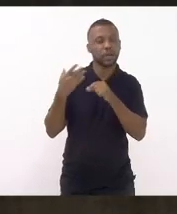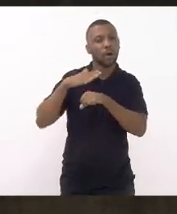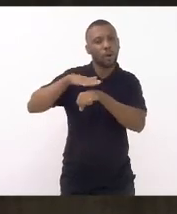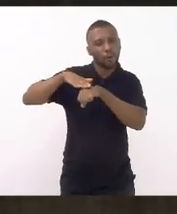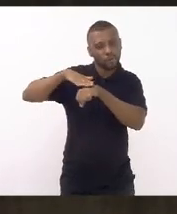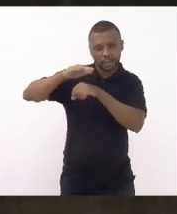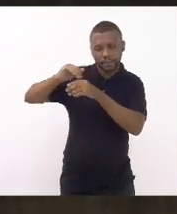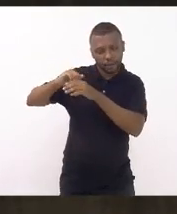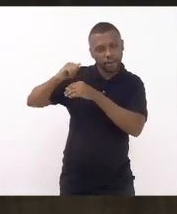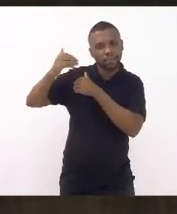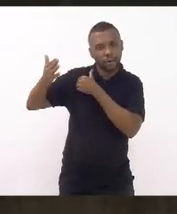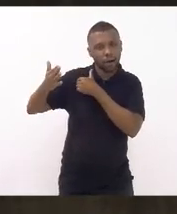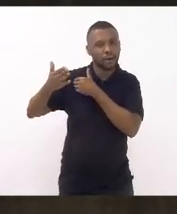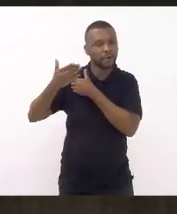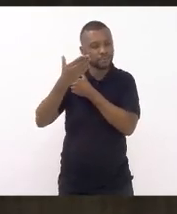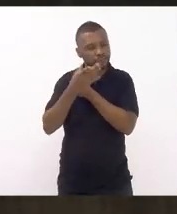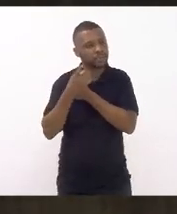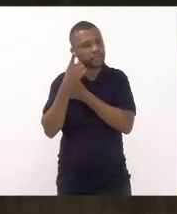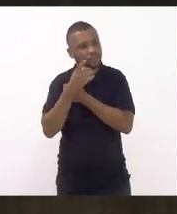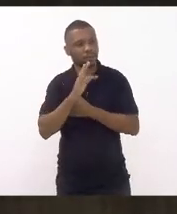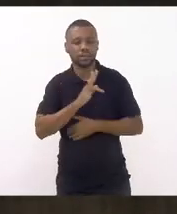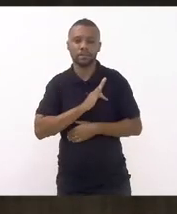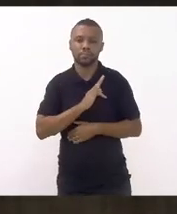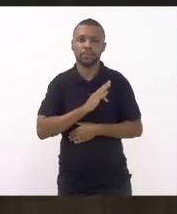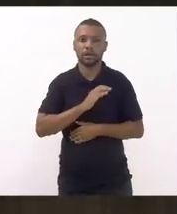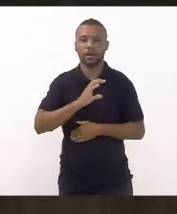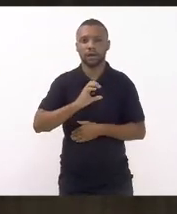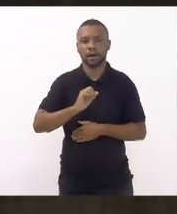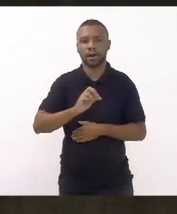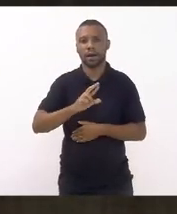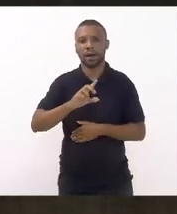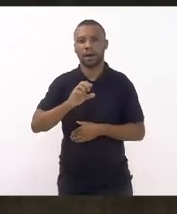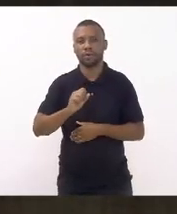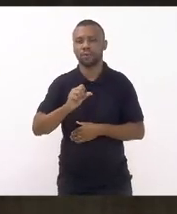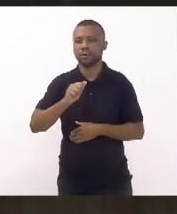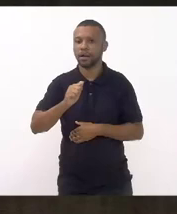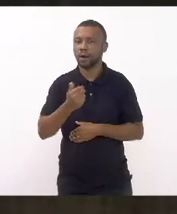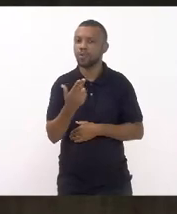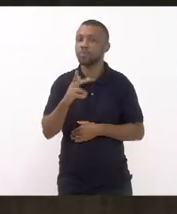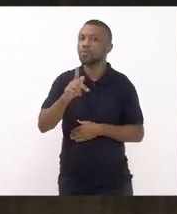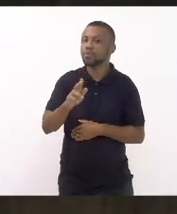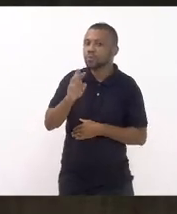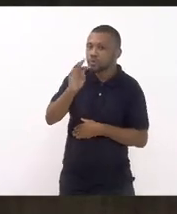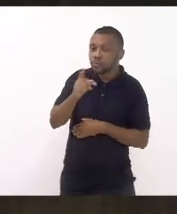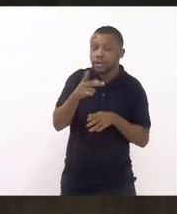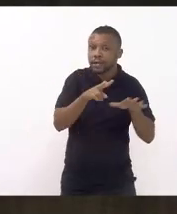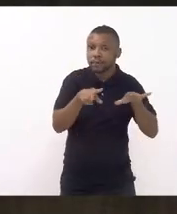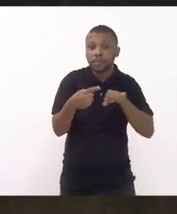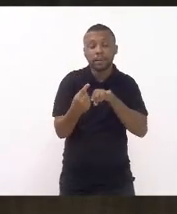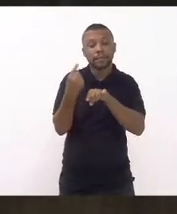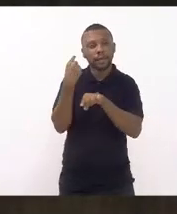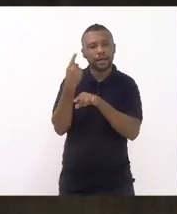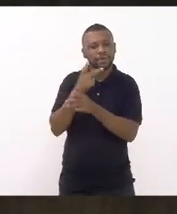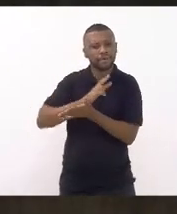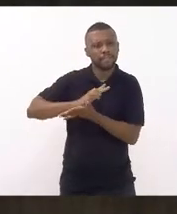fora, deputado, delegado Carlos Augusto, na semana passada, que muitas brigas